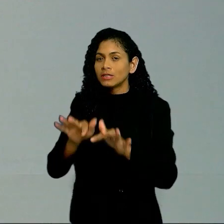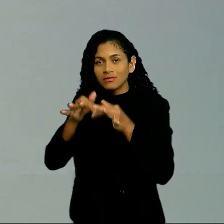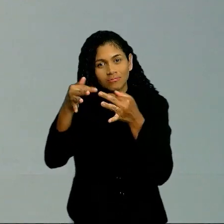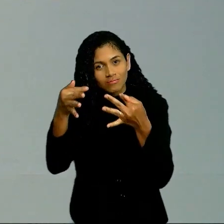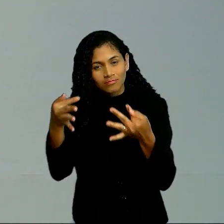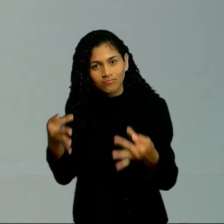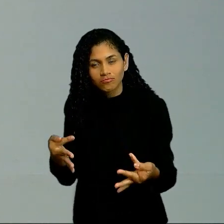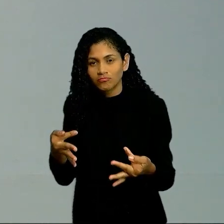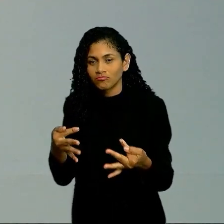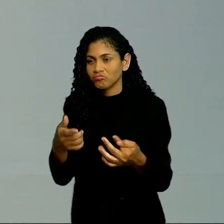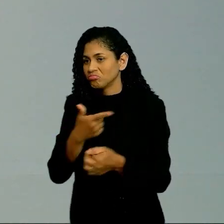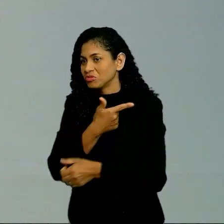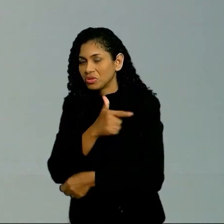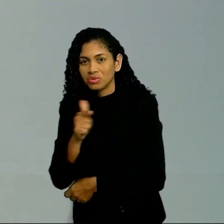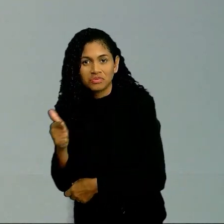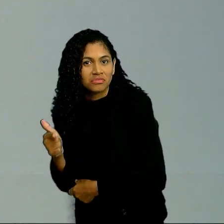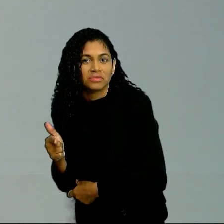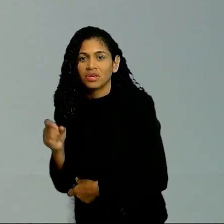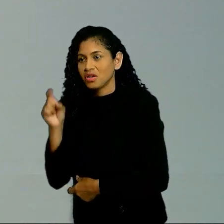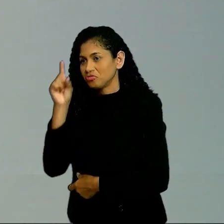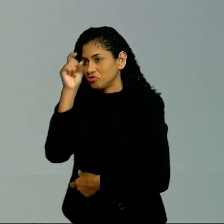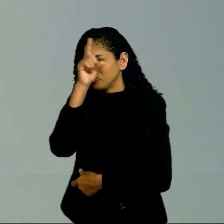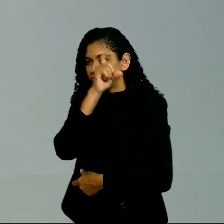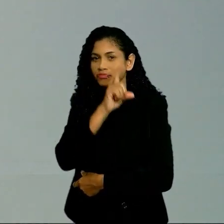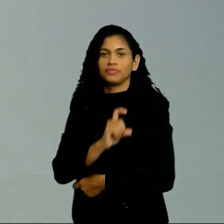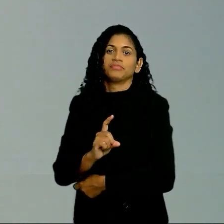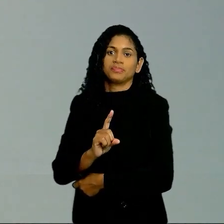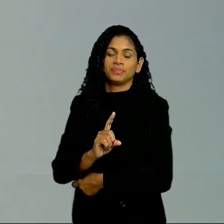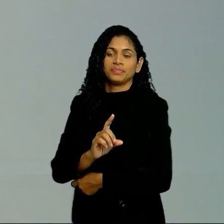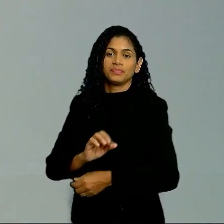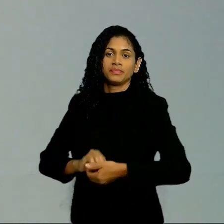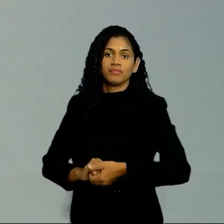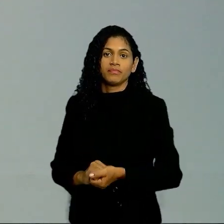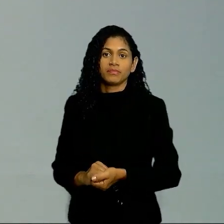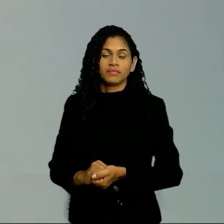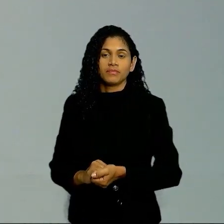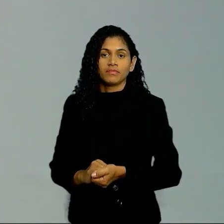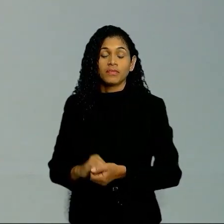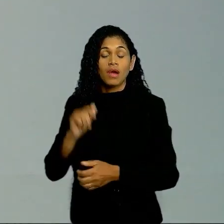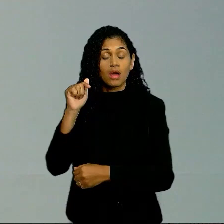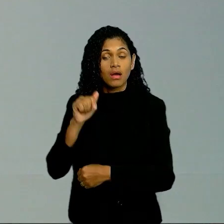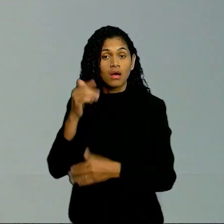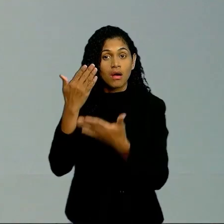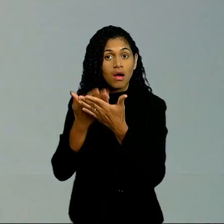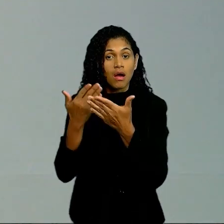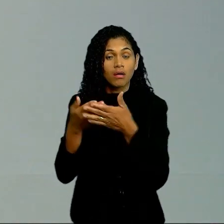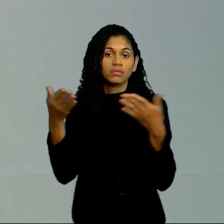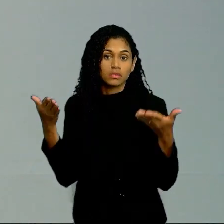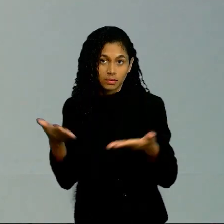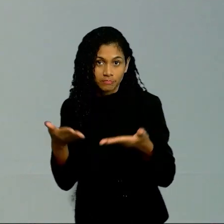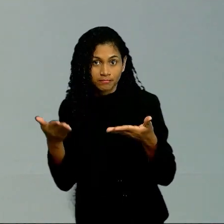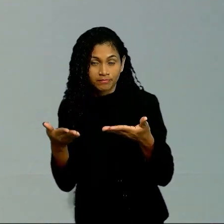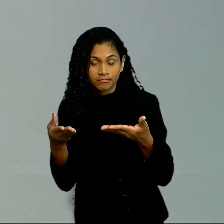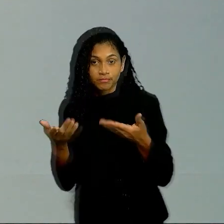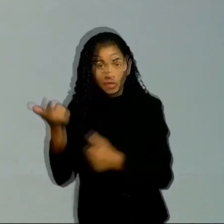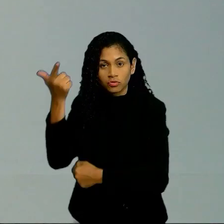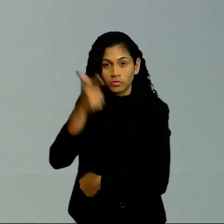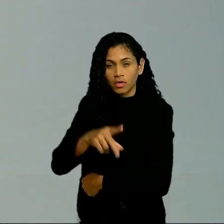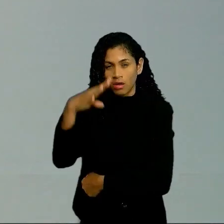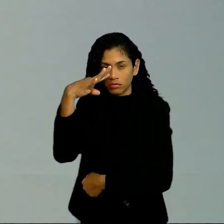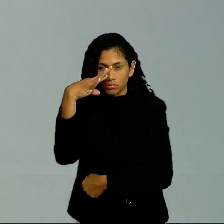tem aquele grau de dificuldade. Tudo bem? Pessoal, essa foi a nossa aula de hoje. Para rever essa